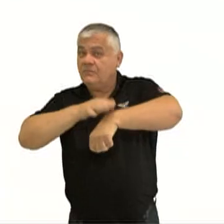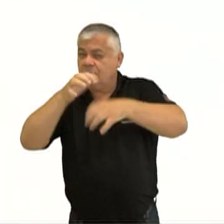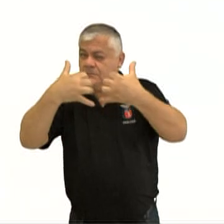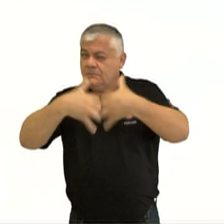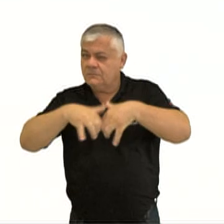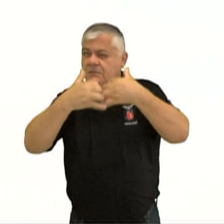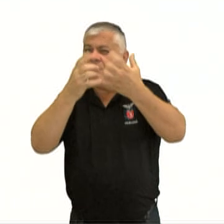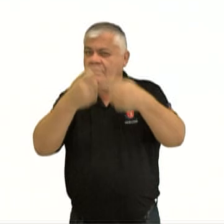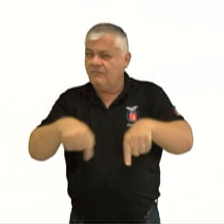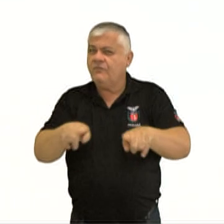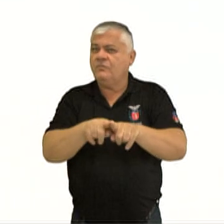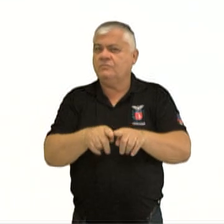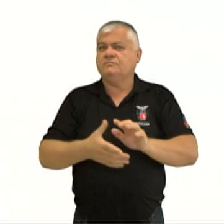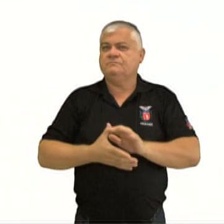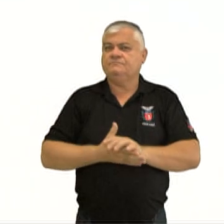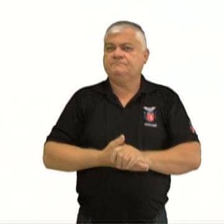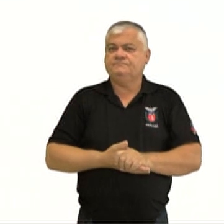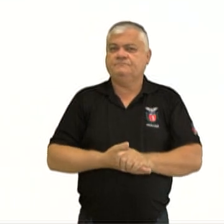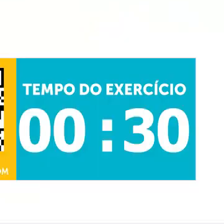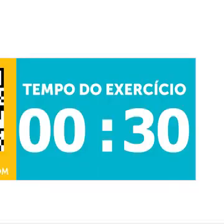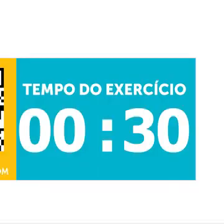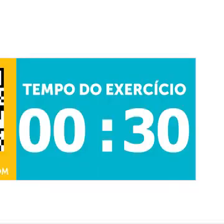vocês e eu já retorno.